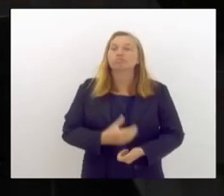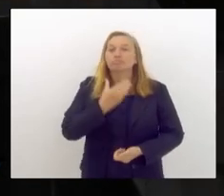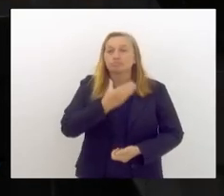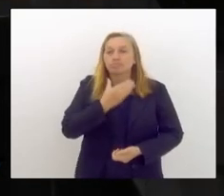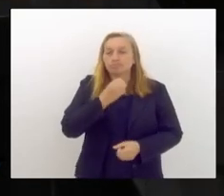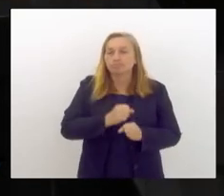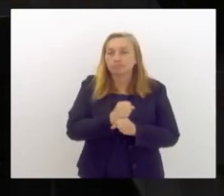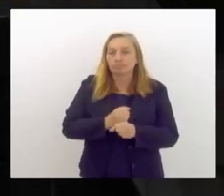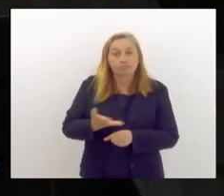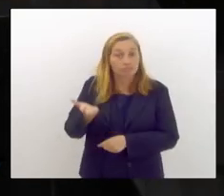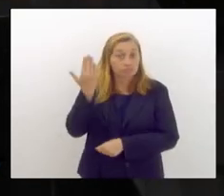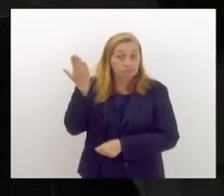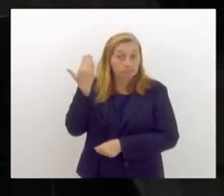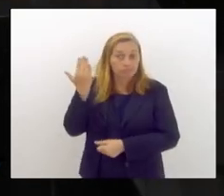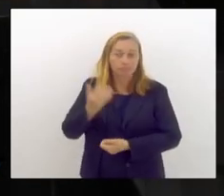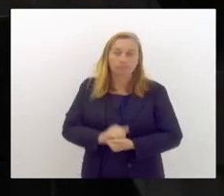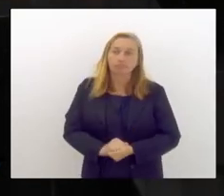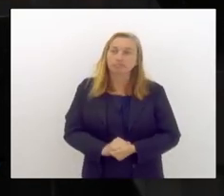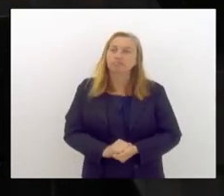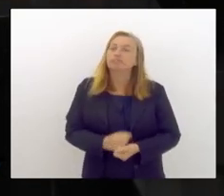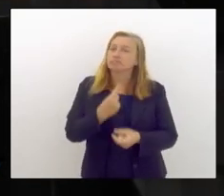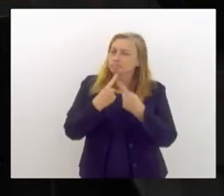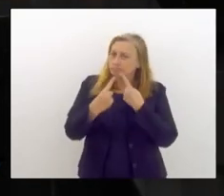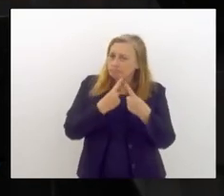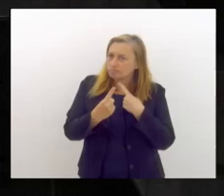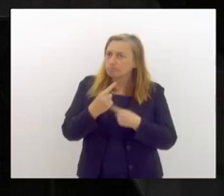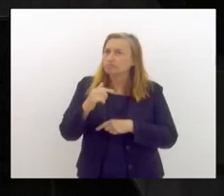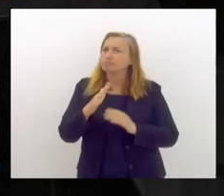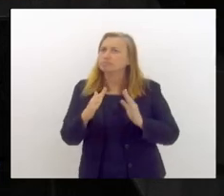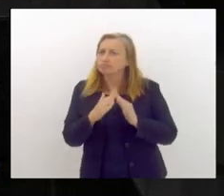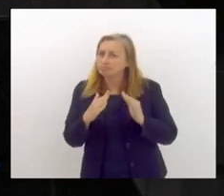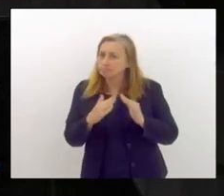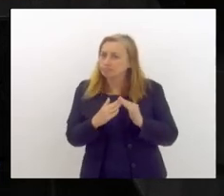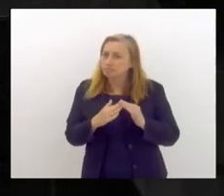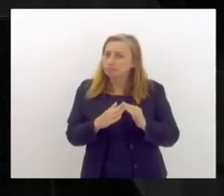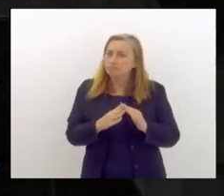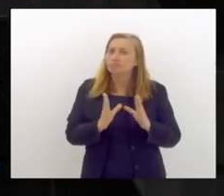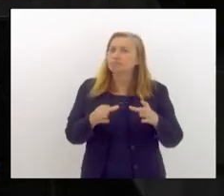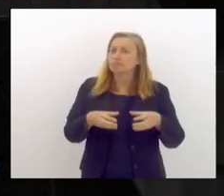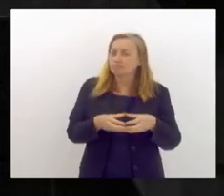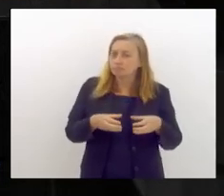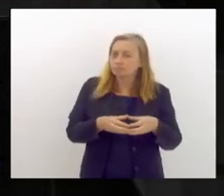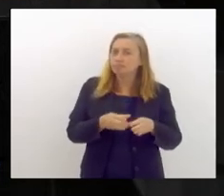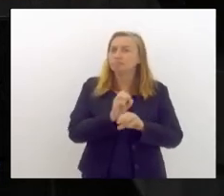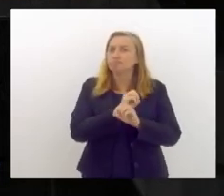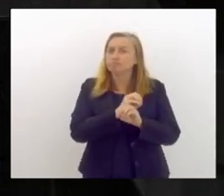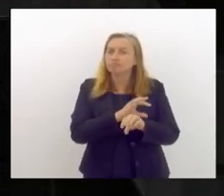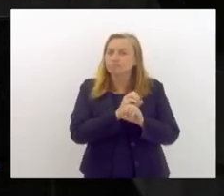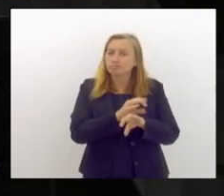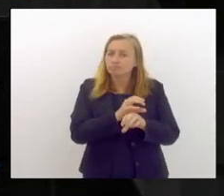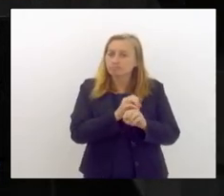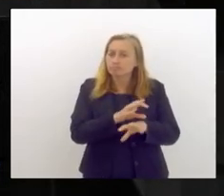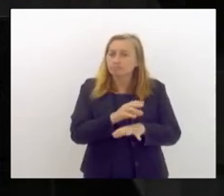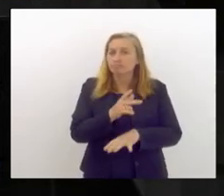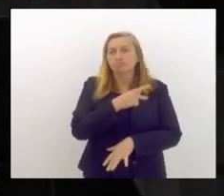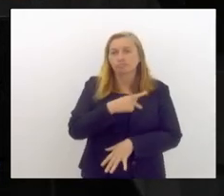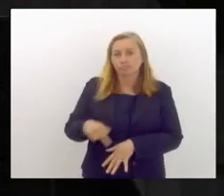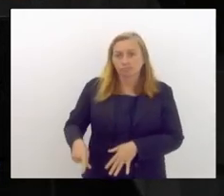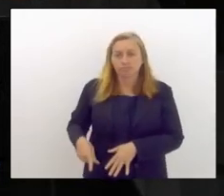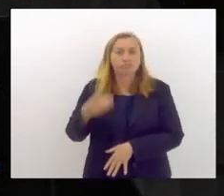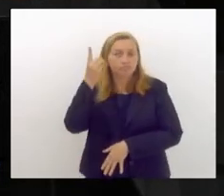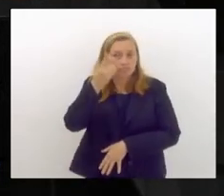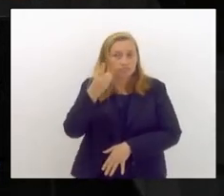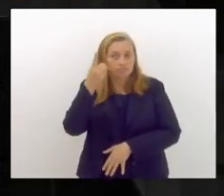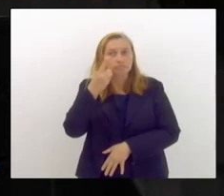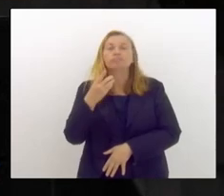ano passado. E a gente discutiu muito aqui nessa casa, na Comissão de Educação, ainda na presidência do deputado